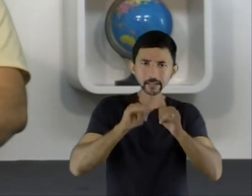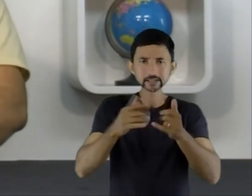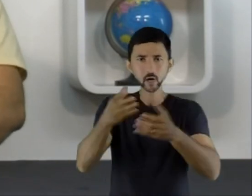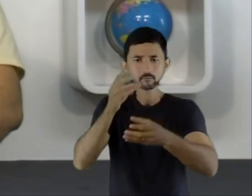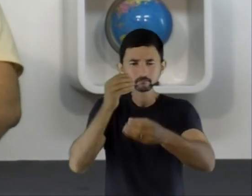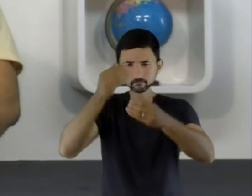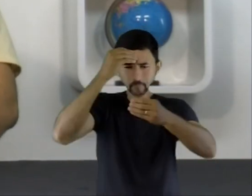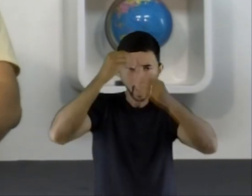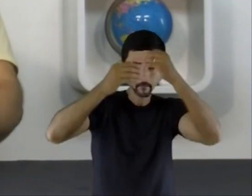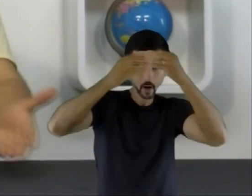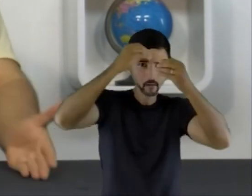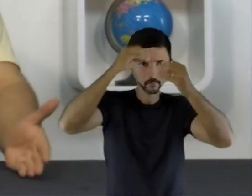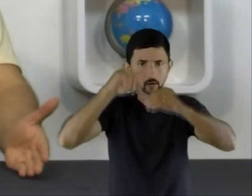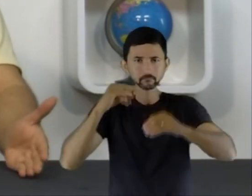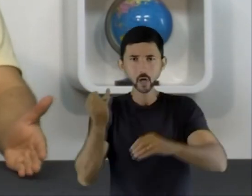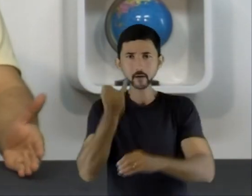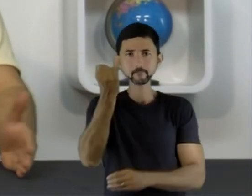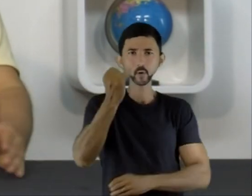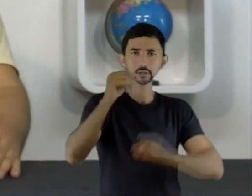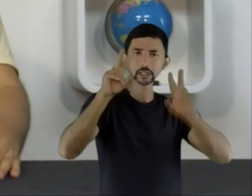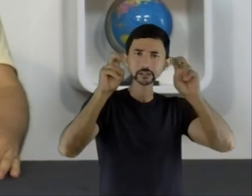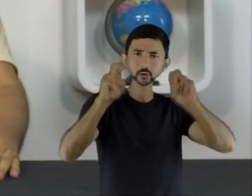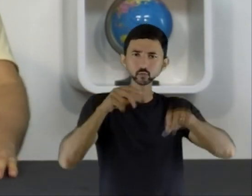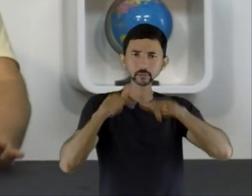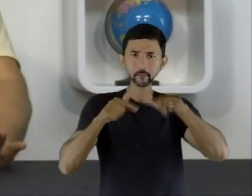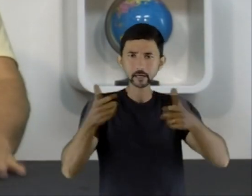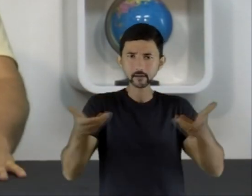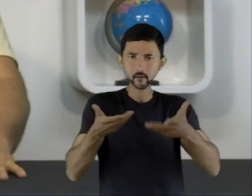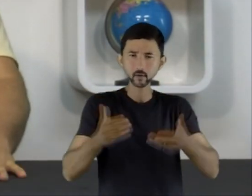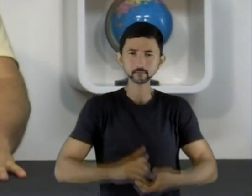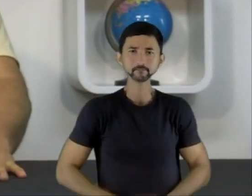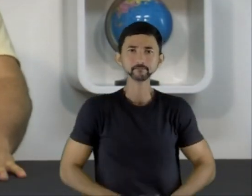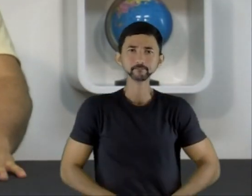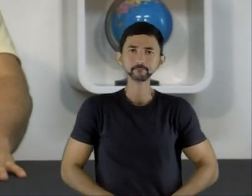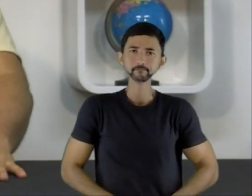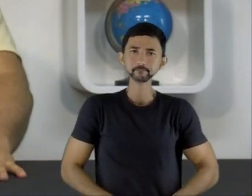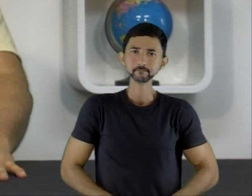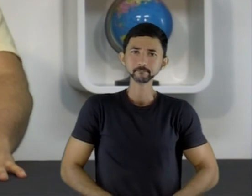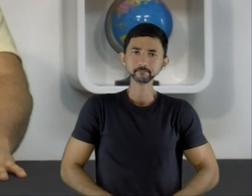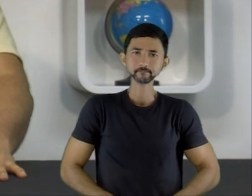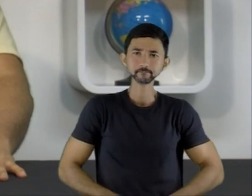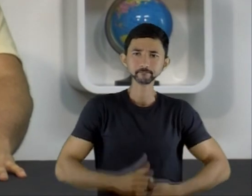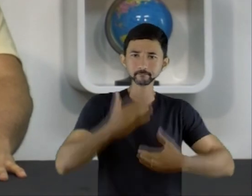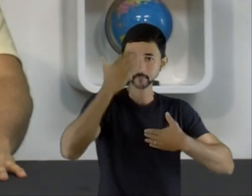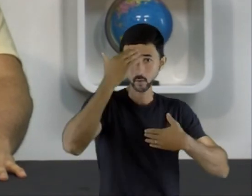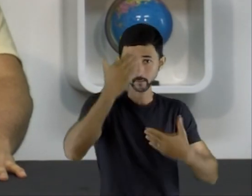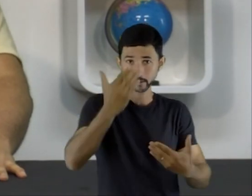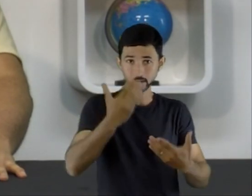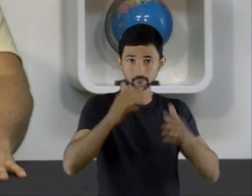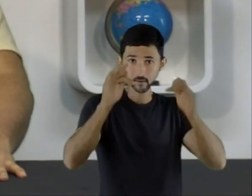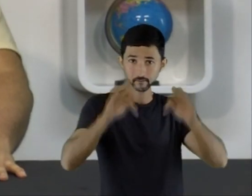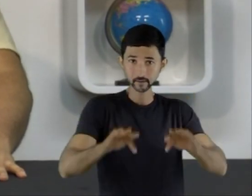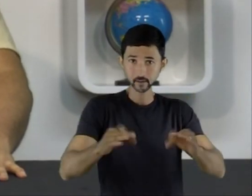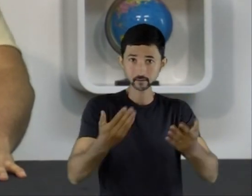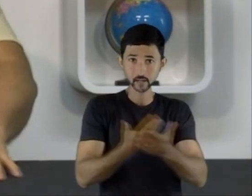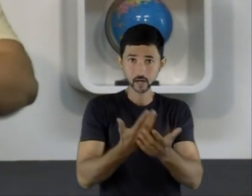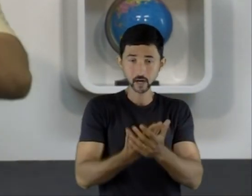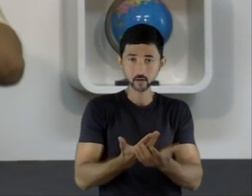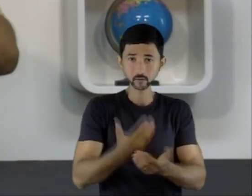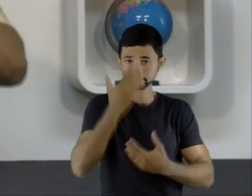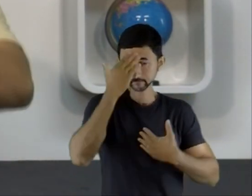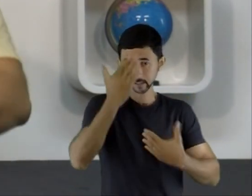de abordagem desses conteúdos que a gente está trabalhando. Então, desde já, a gente finaliza a nossa aula, te